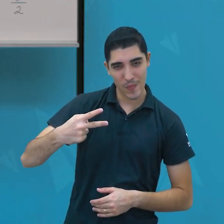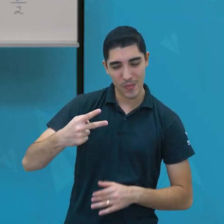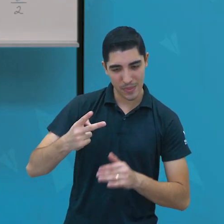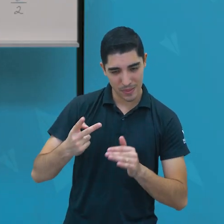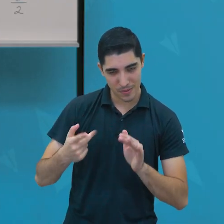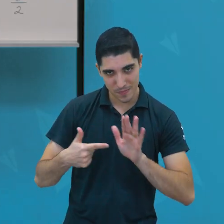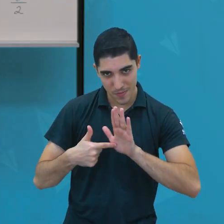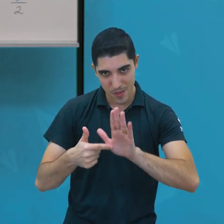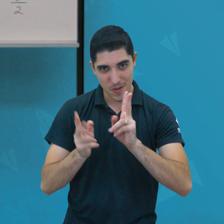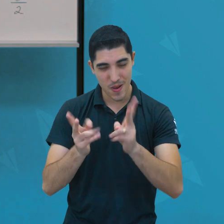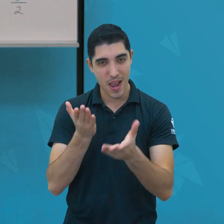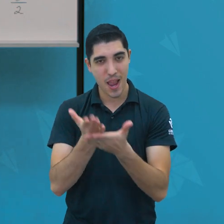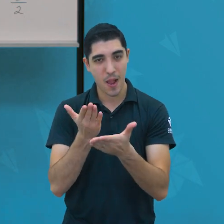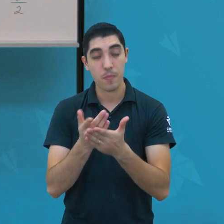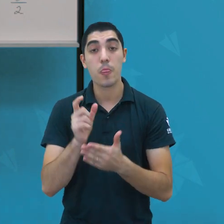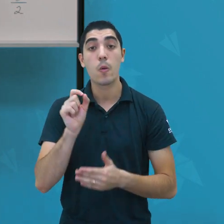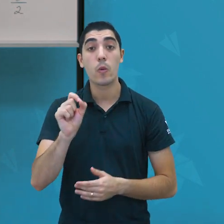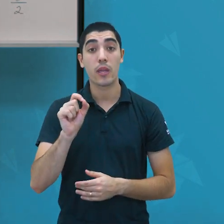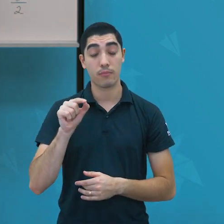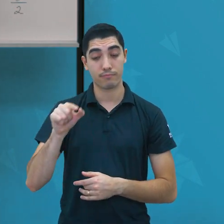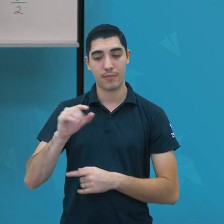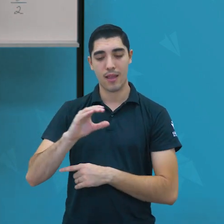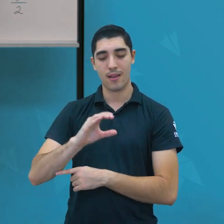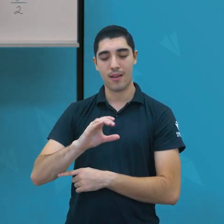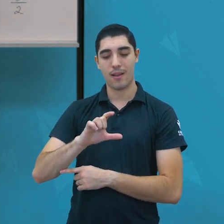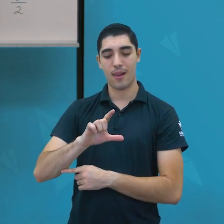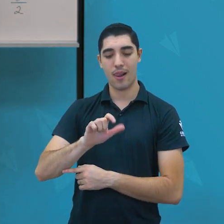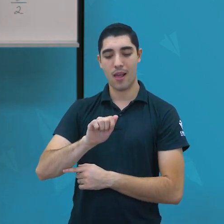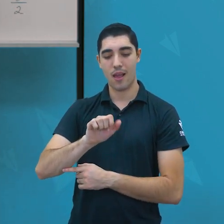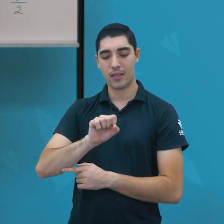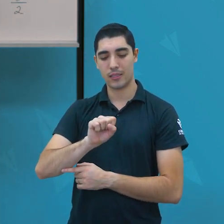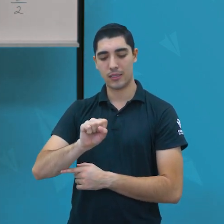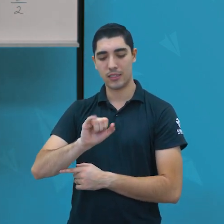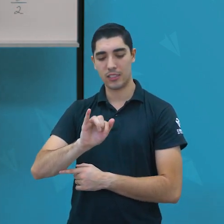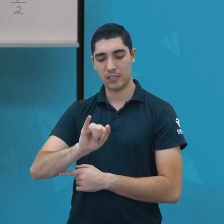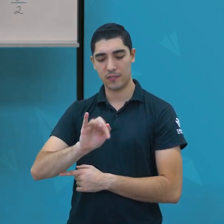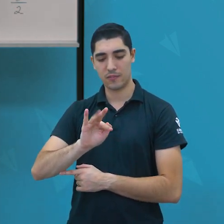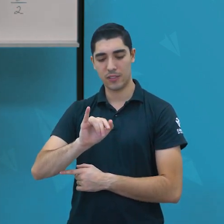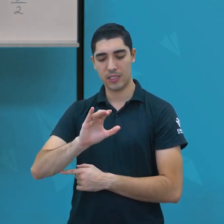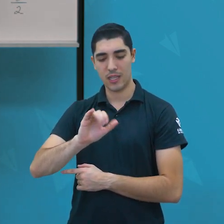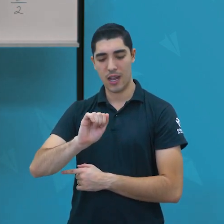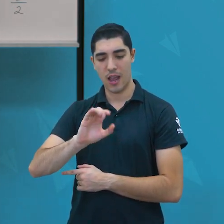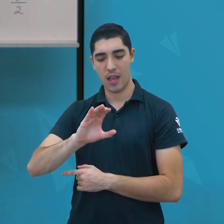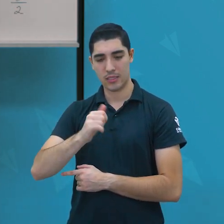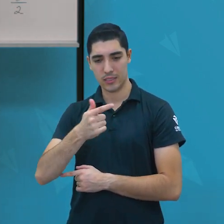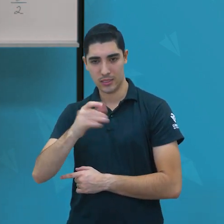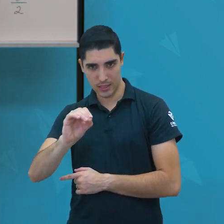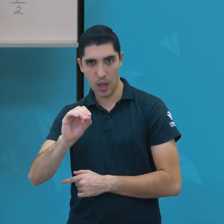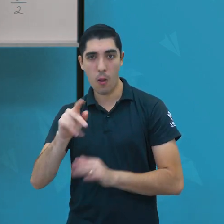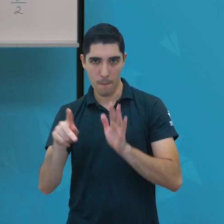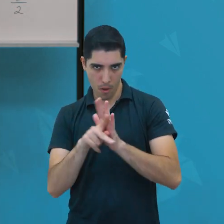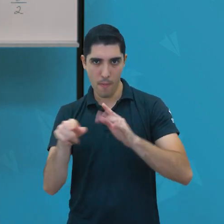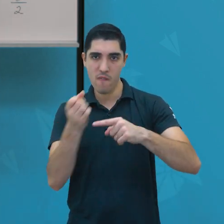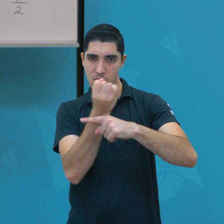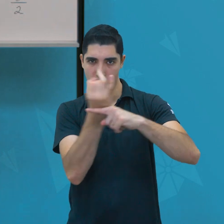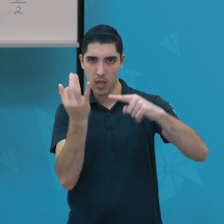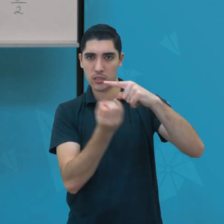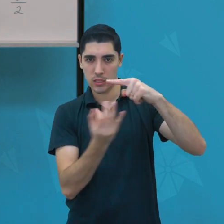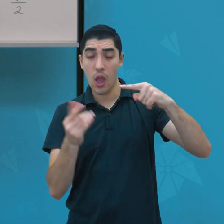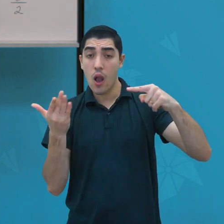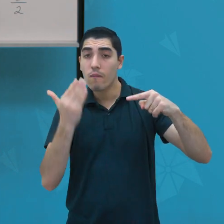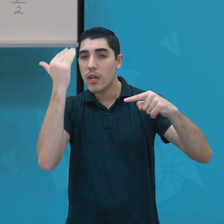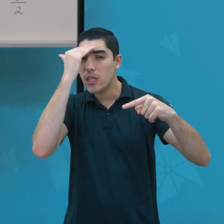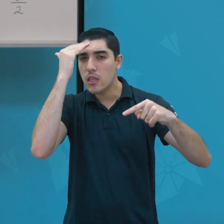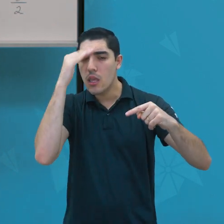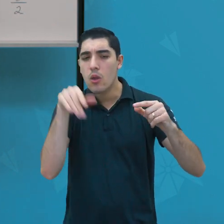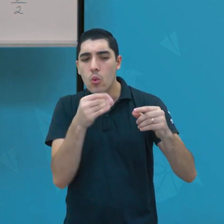dessa segunda aula, tá? Agora a classificação de frações. Esse aqui não vai demorar muito não, porque a gente entender as